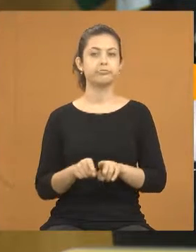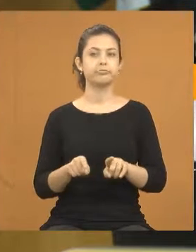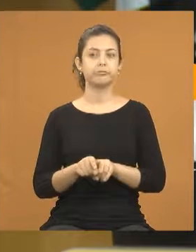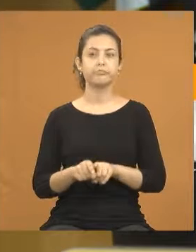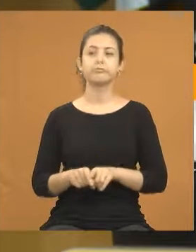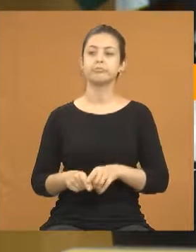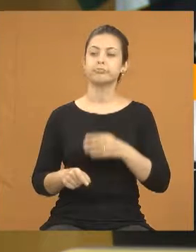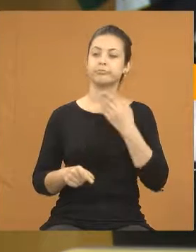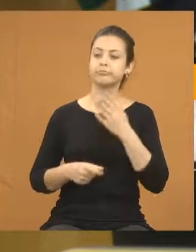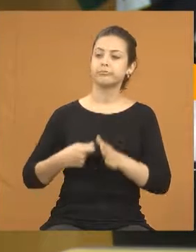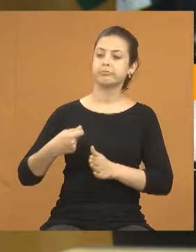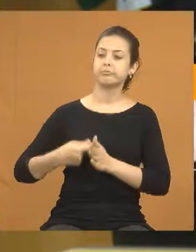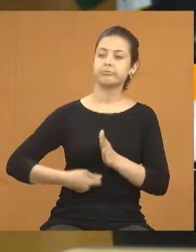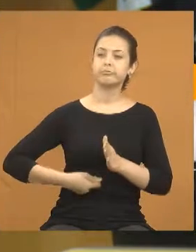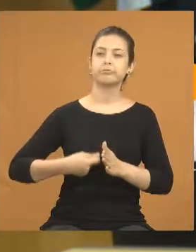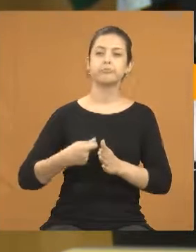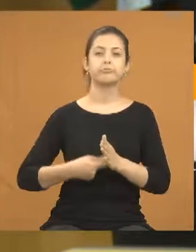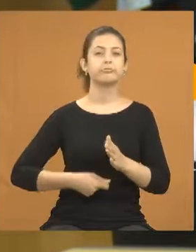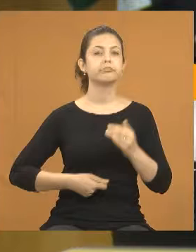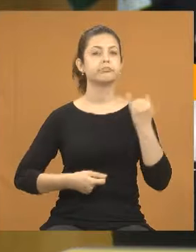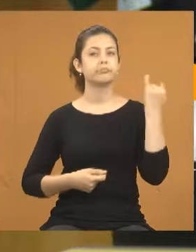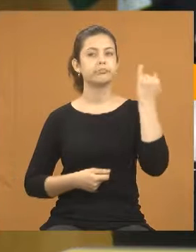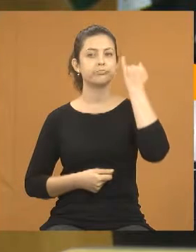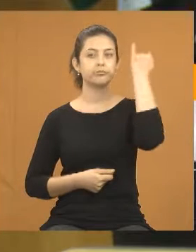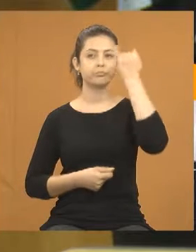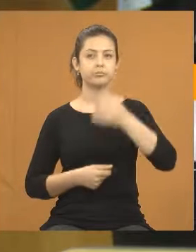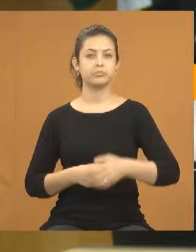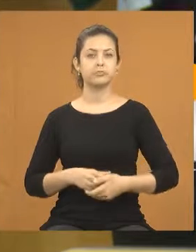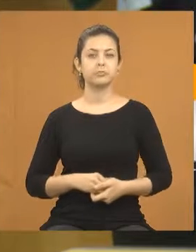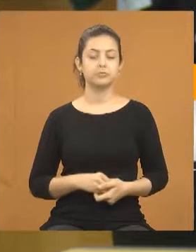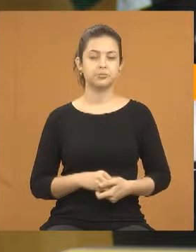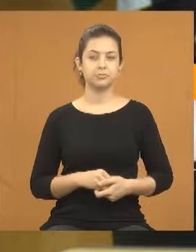as cobranças do munícipe. Eu acho que é importante.